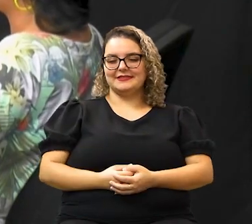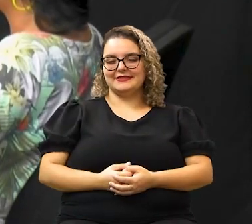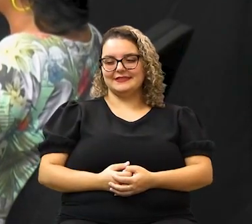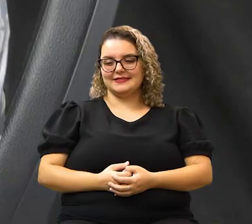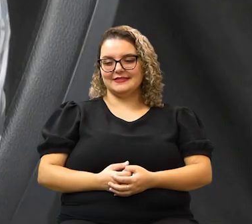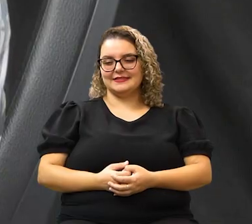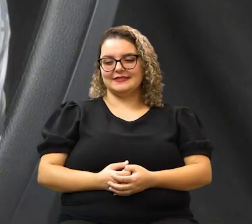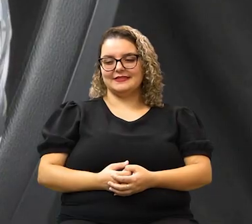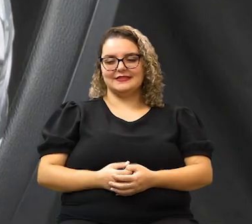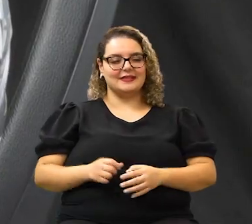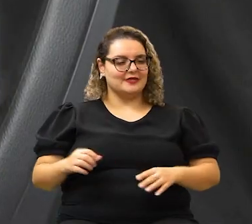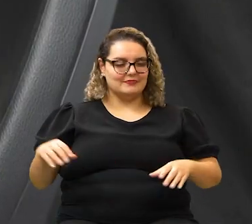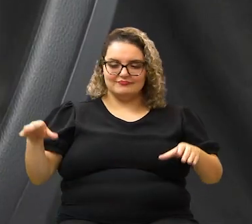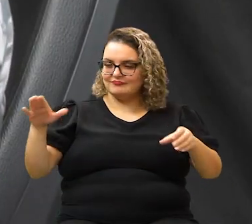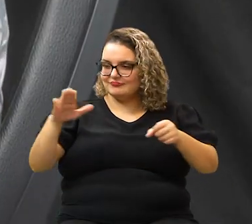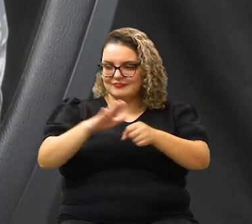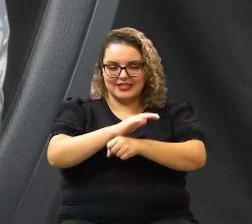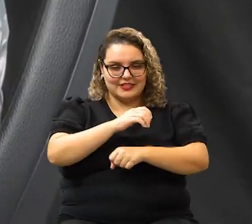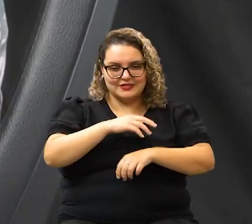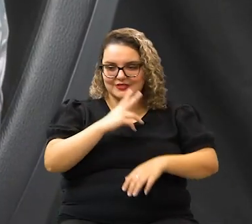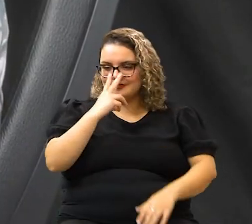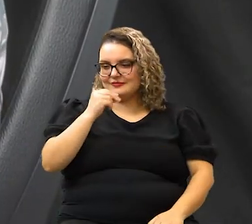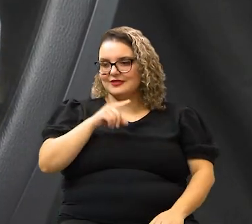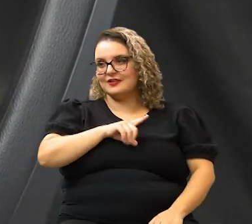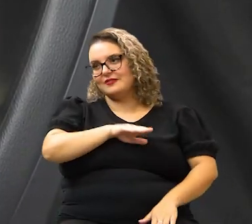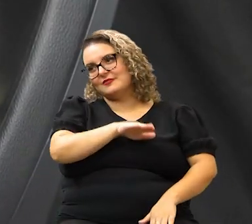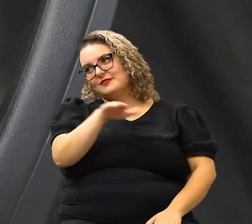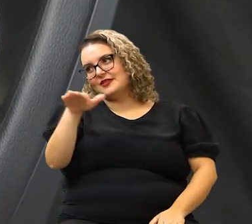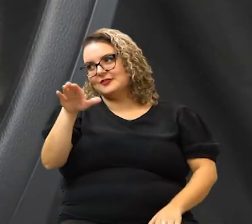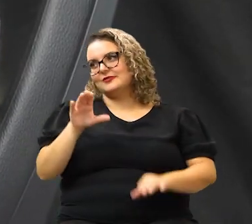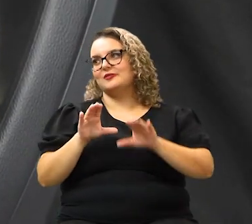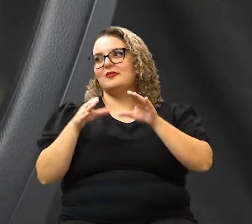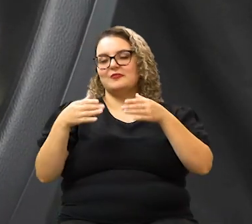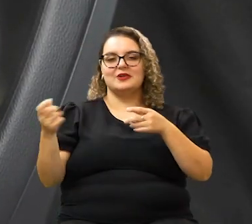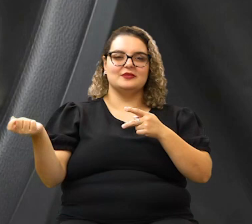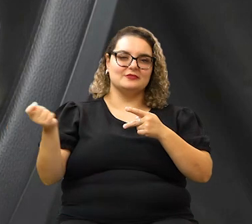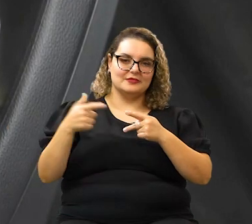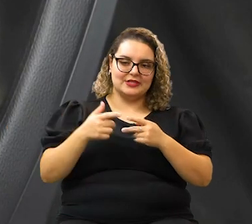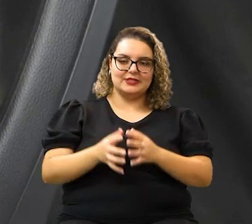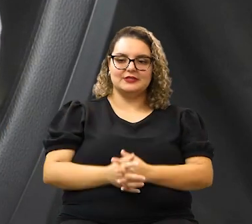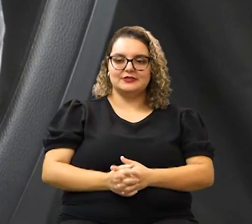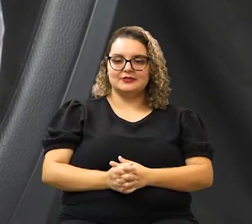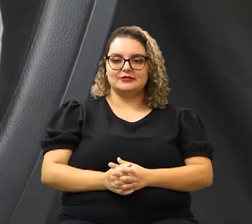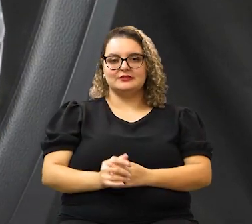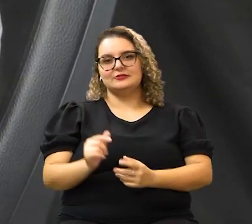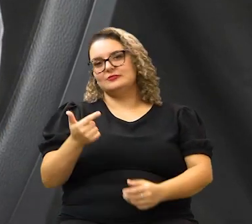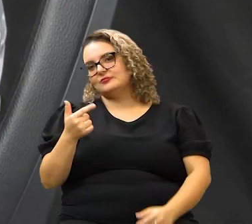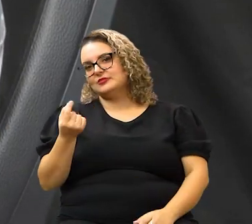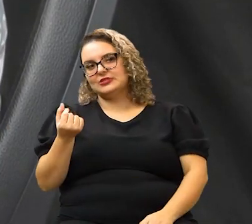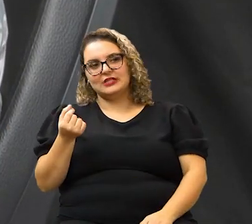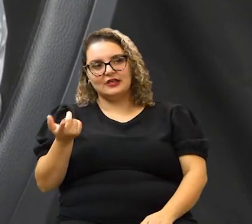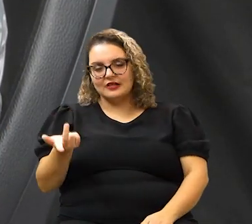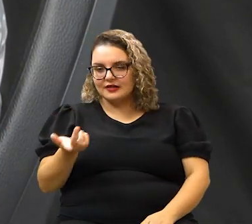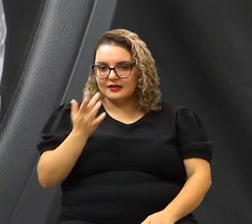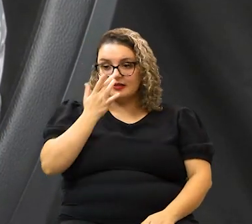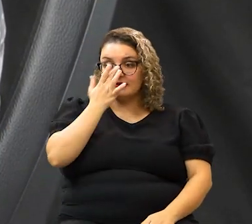pro congresso do PSOL, porque, assim, a gente não tinha grana, enfim. E era uma coisa bem...